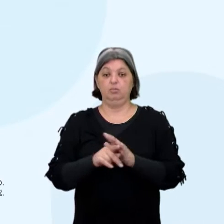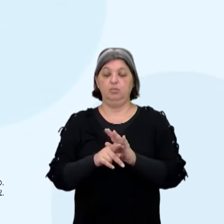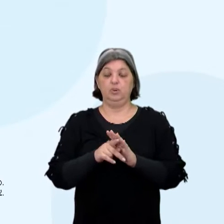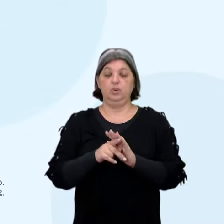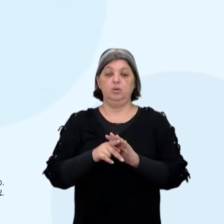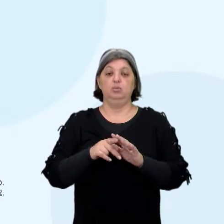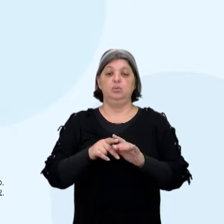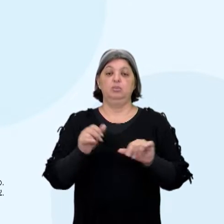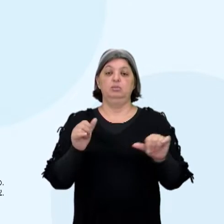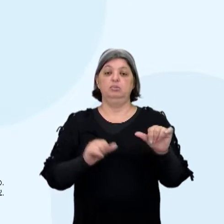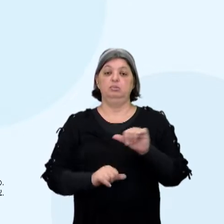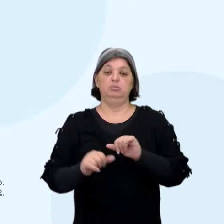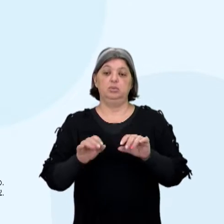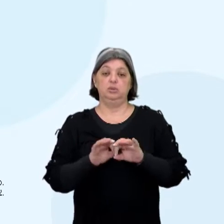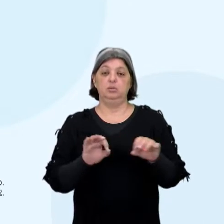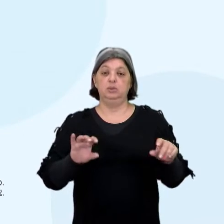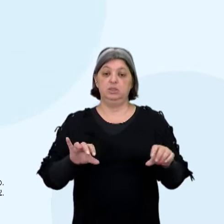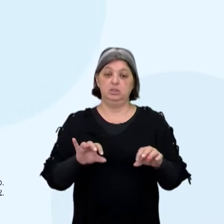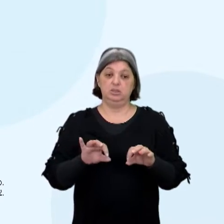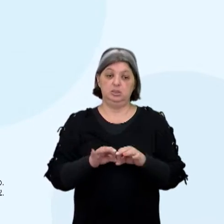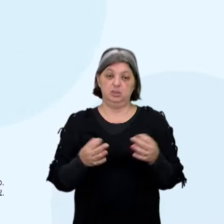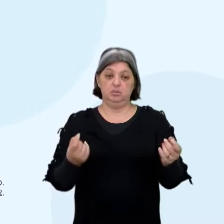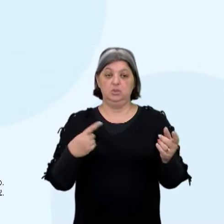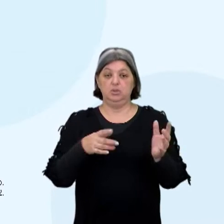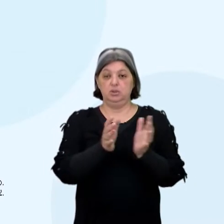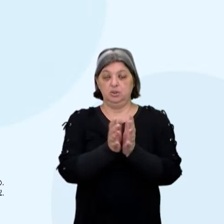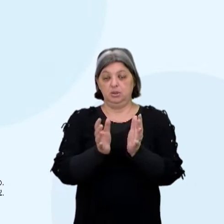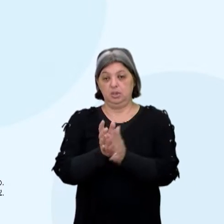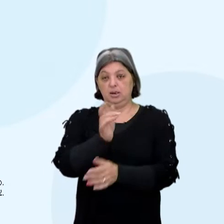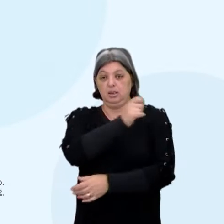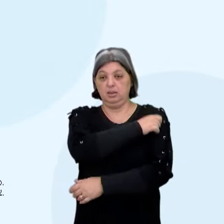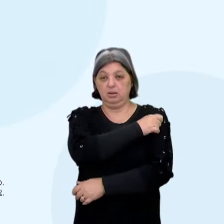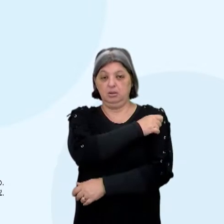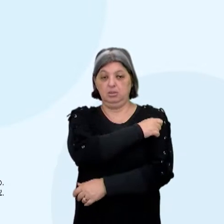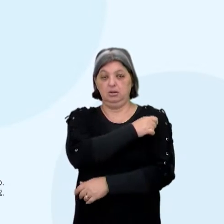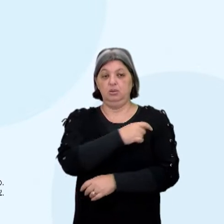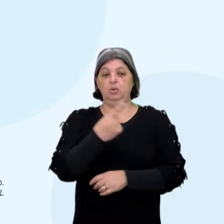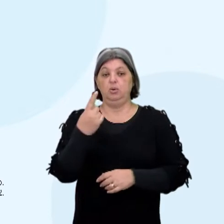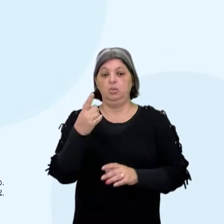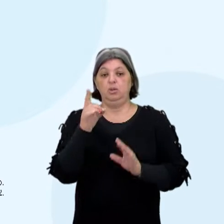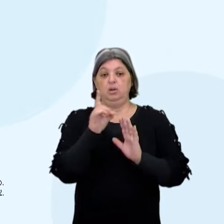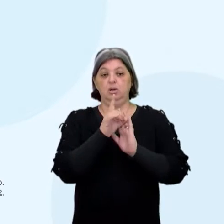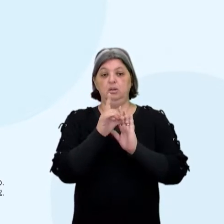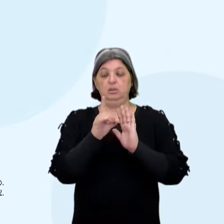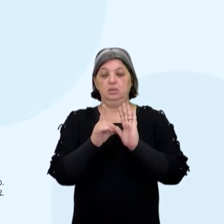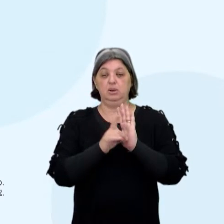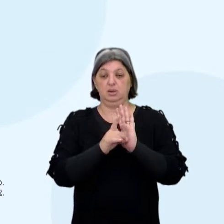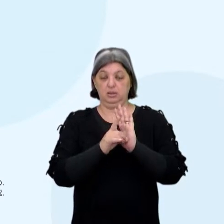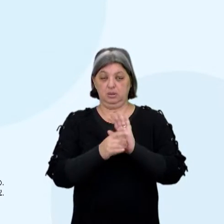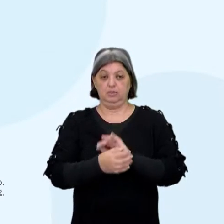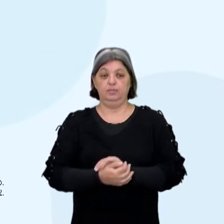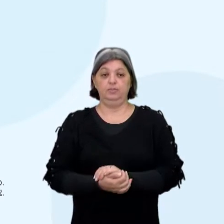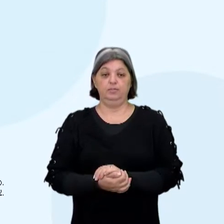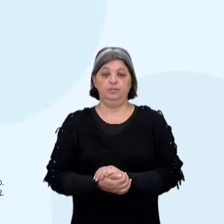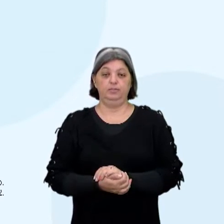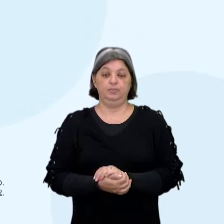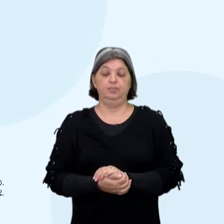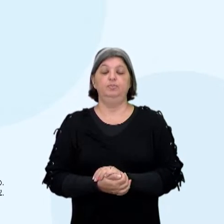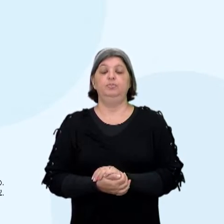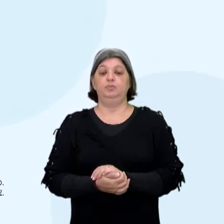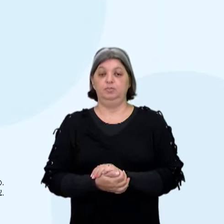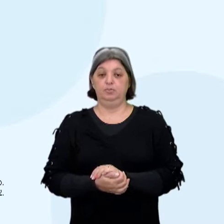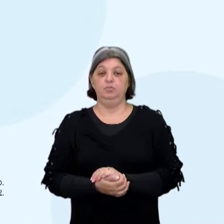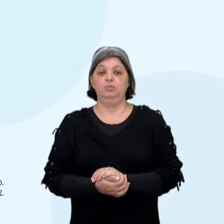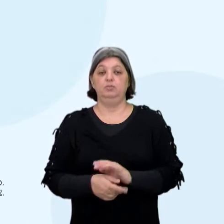fictícios sobre a média de estudantes por turma no período de uma década, tá ok? Fica atento aí, são dados fictícios, vou repetir, sobre